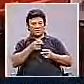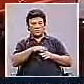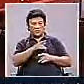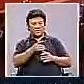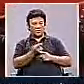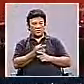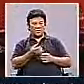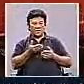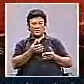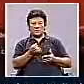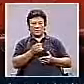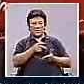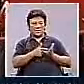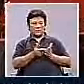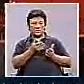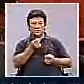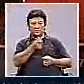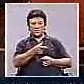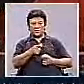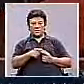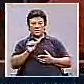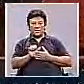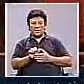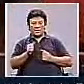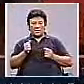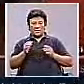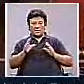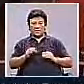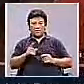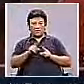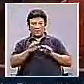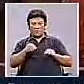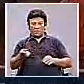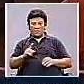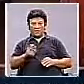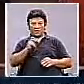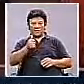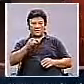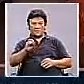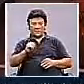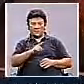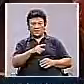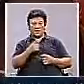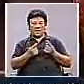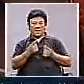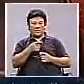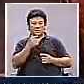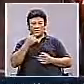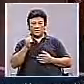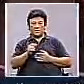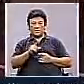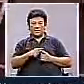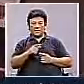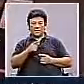ajudava ou a tecnologia pouco os ajudava. Os travões não respondem da mesma maneira? Não há ABS? Alguns deles nem eram bem travões, eram mais